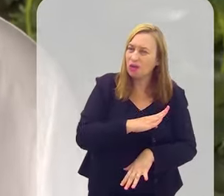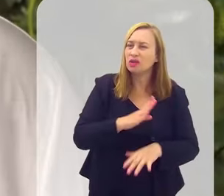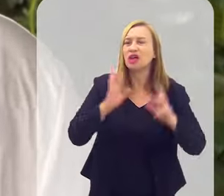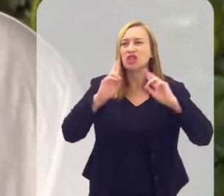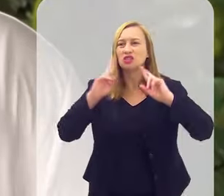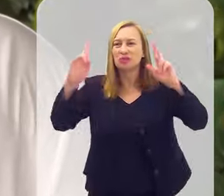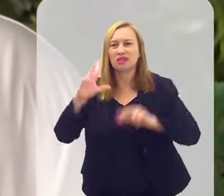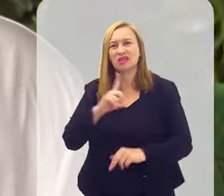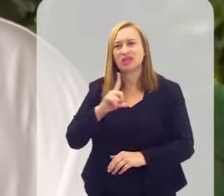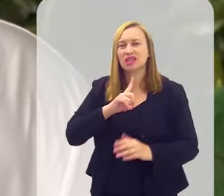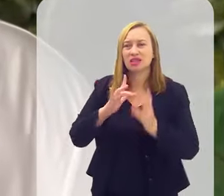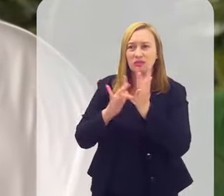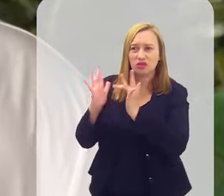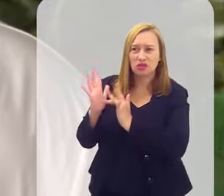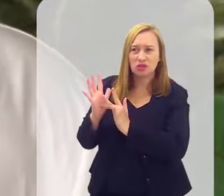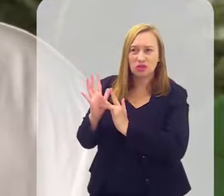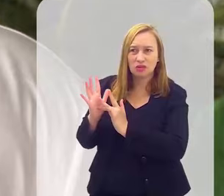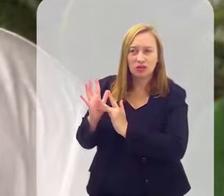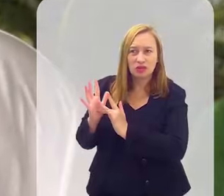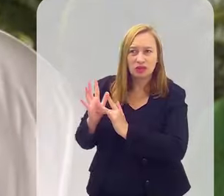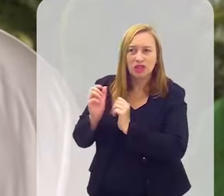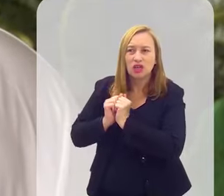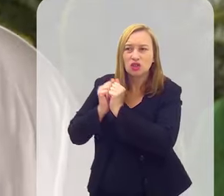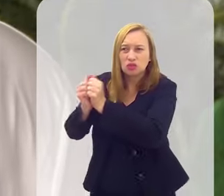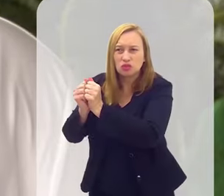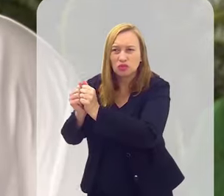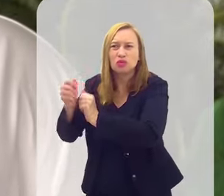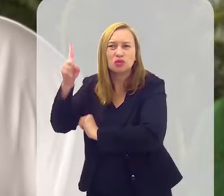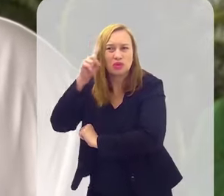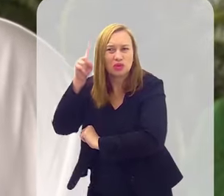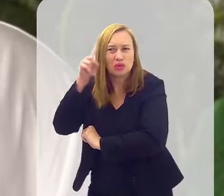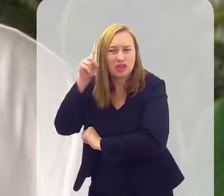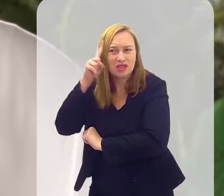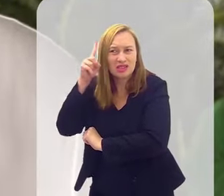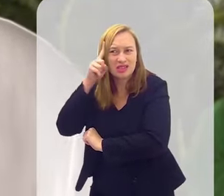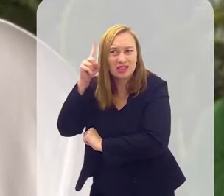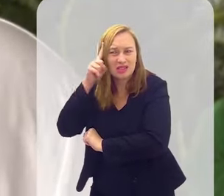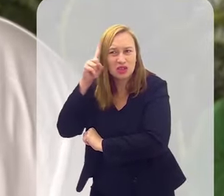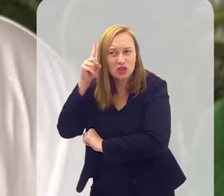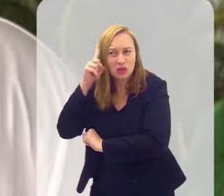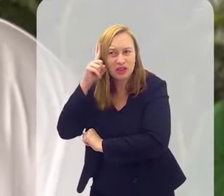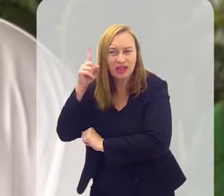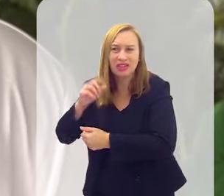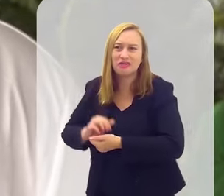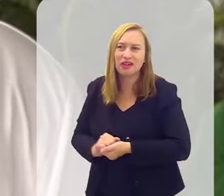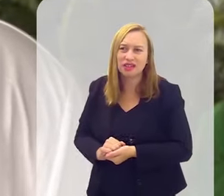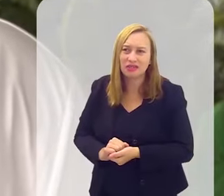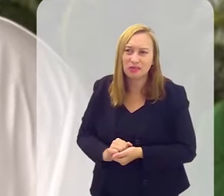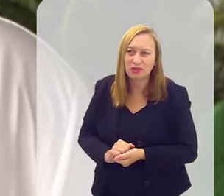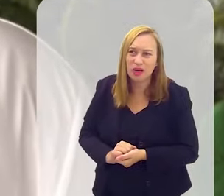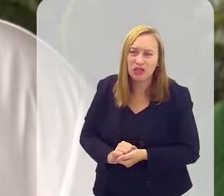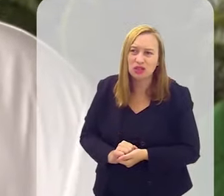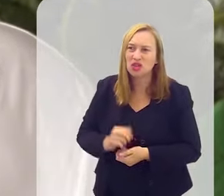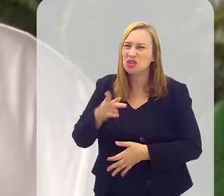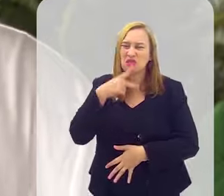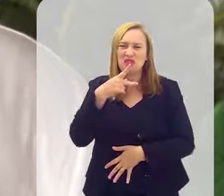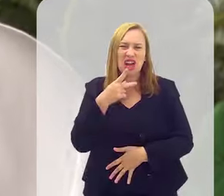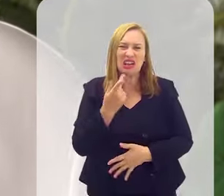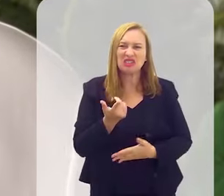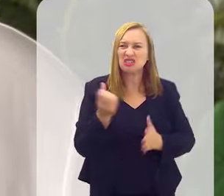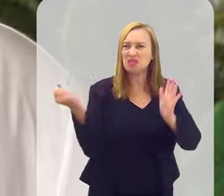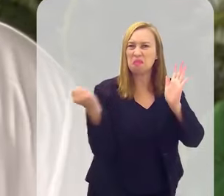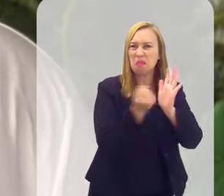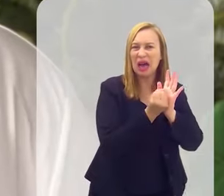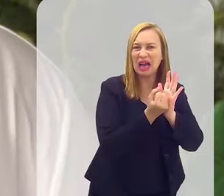maus e a esperança que existe um Jesus que ele está conosco em todos os momentos e não tô falando